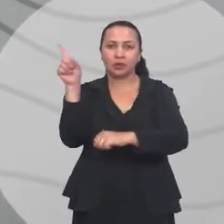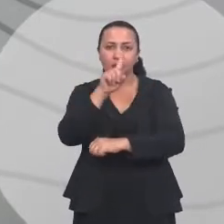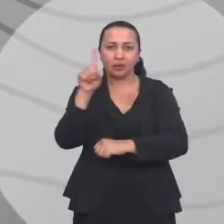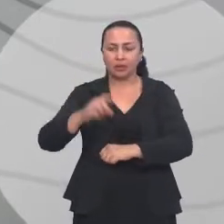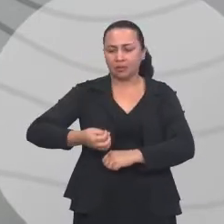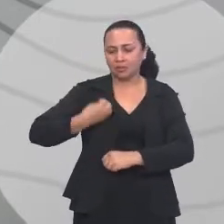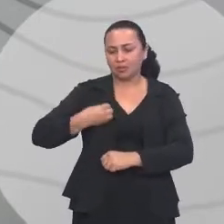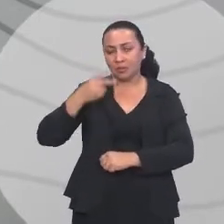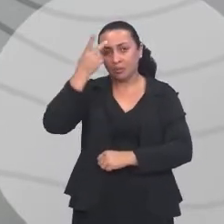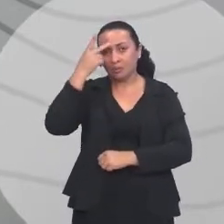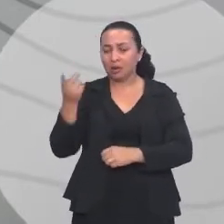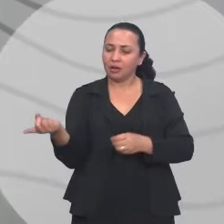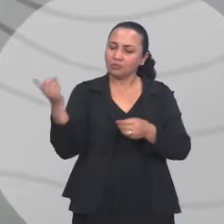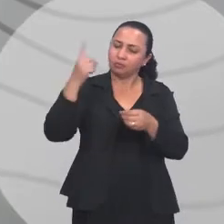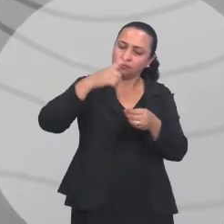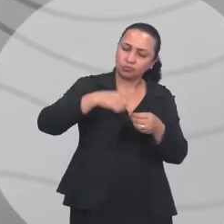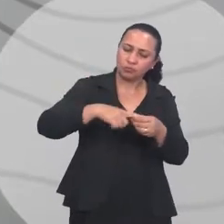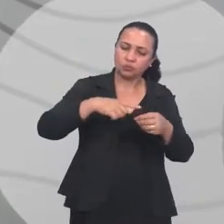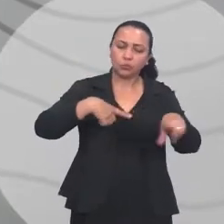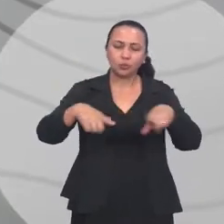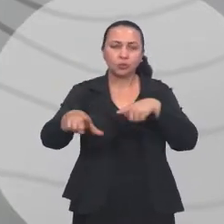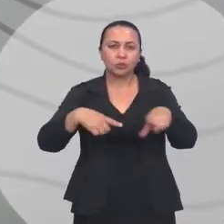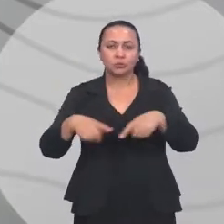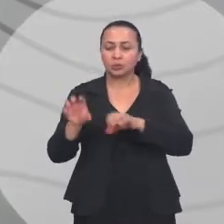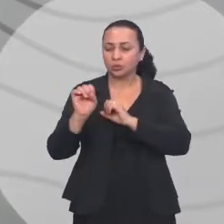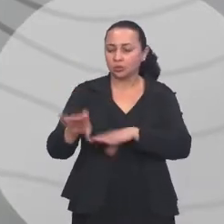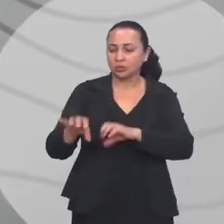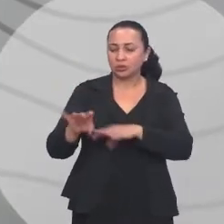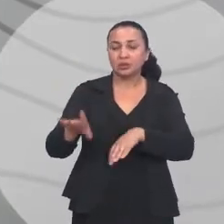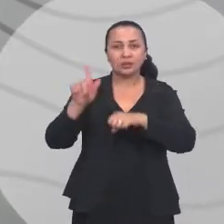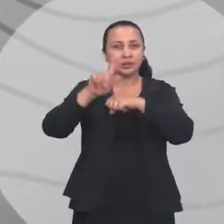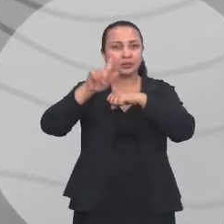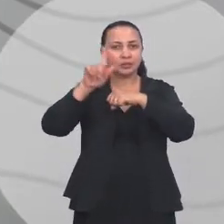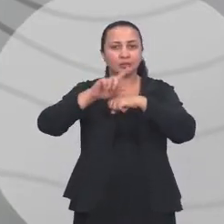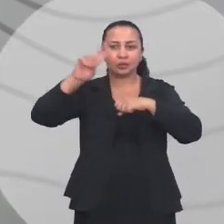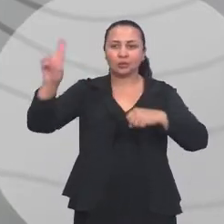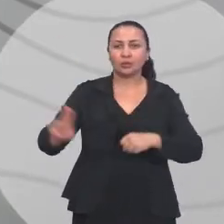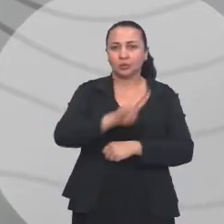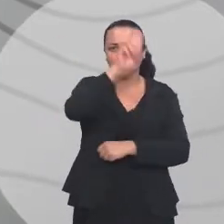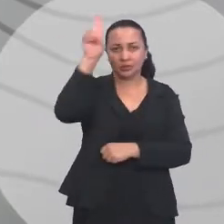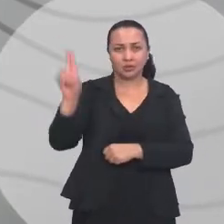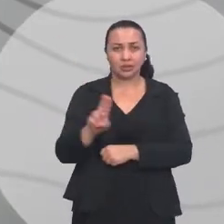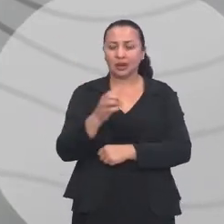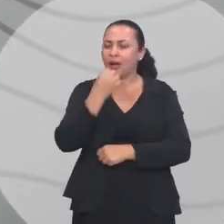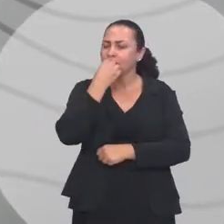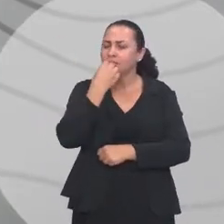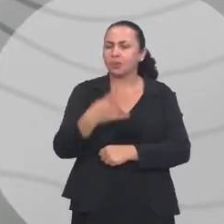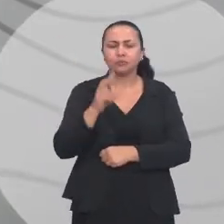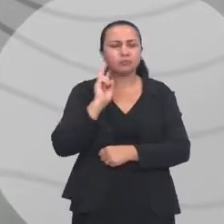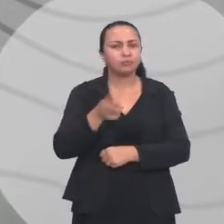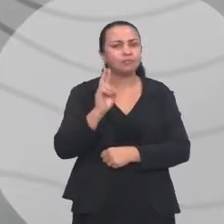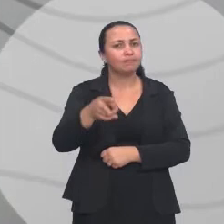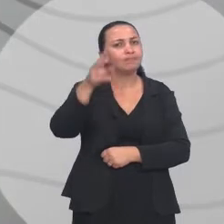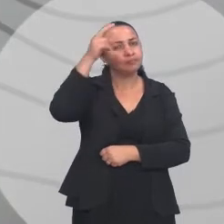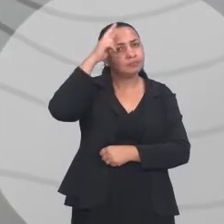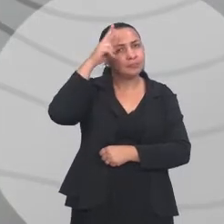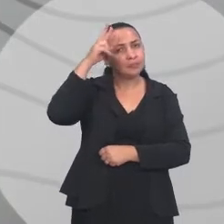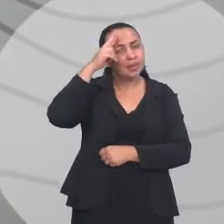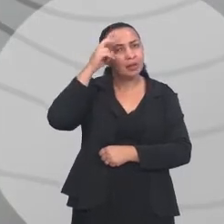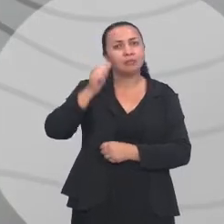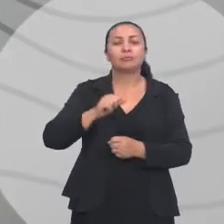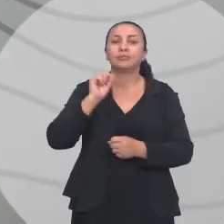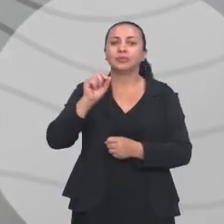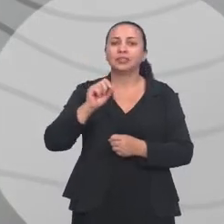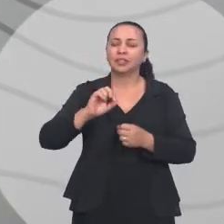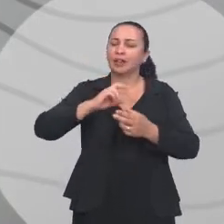pedagógicas não presenciais para retomada das atividades de ensino de graduação na universidade é sempre bom frisar assim